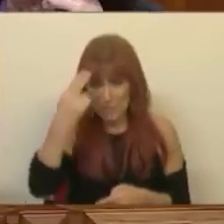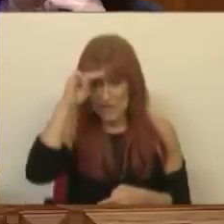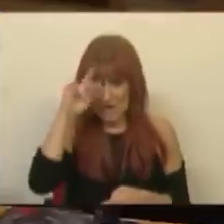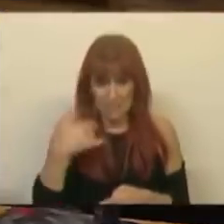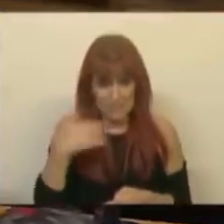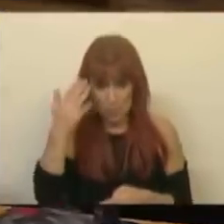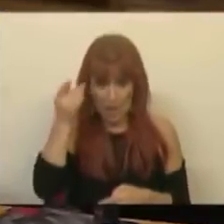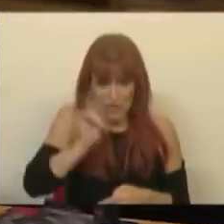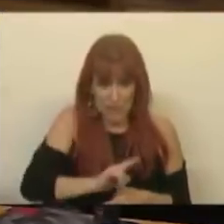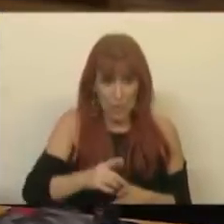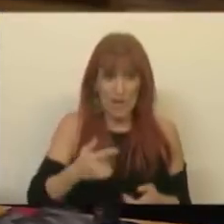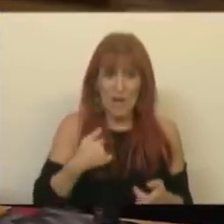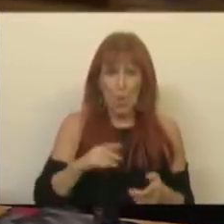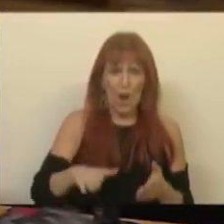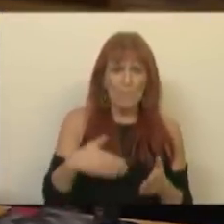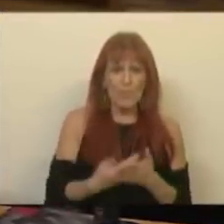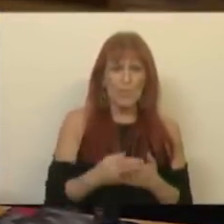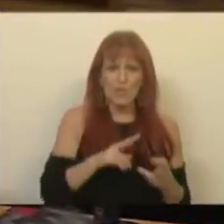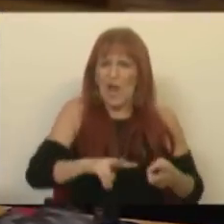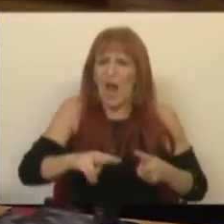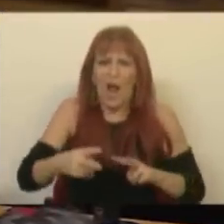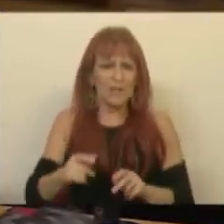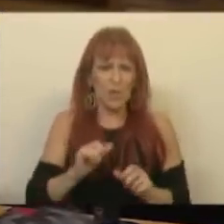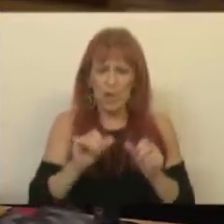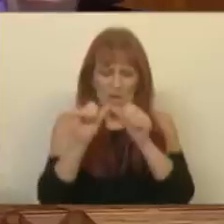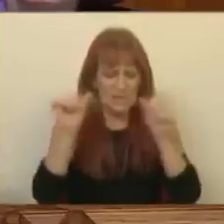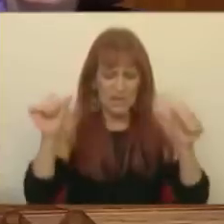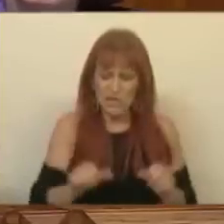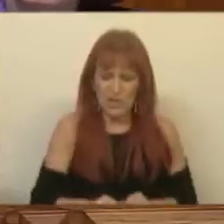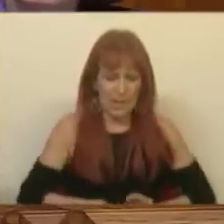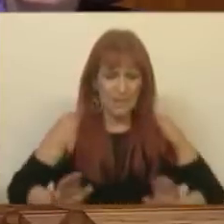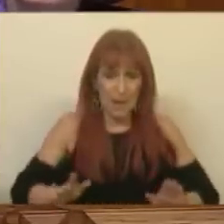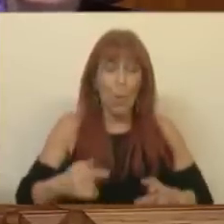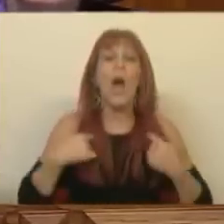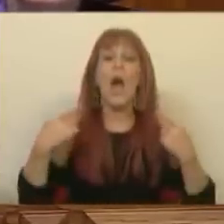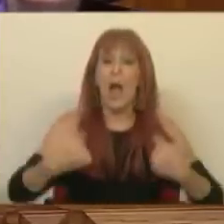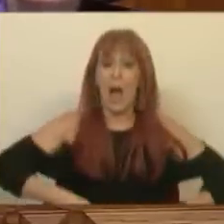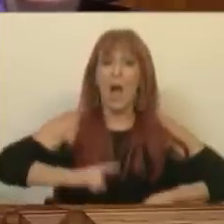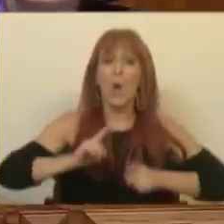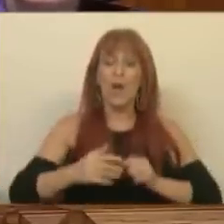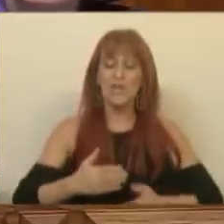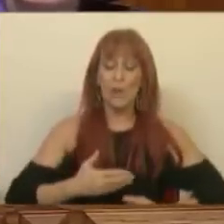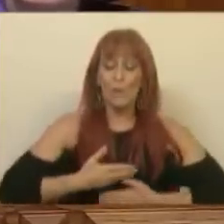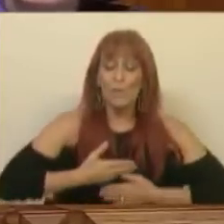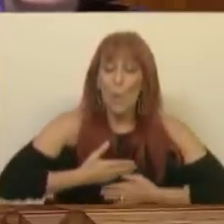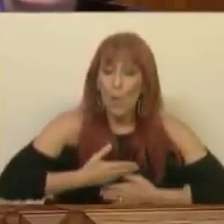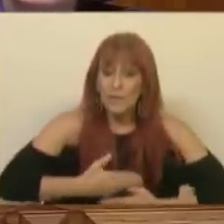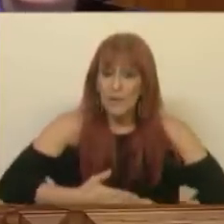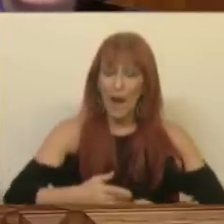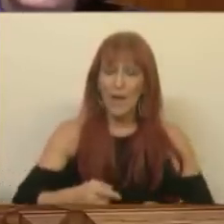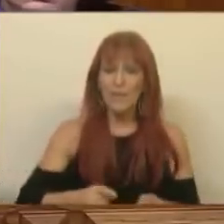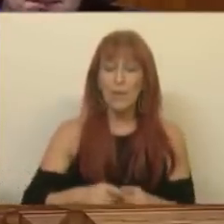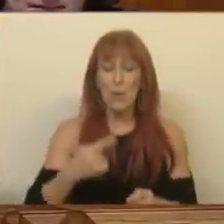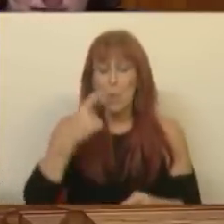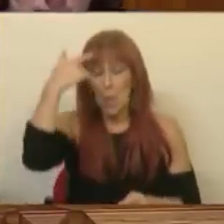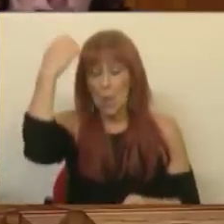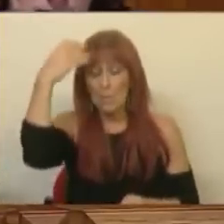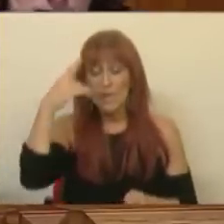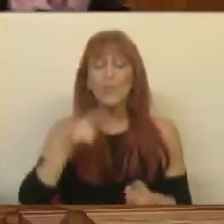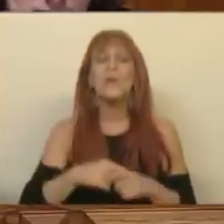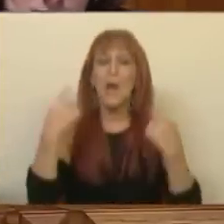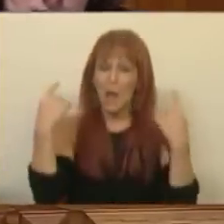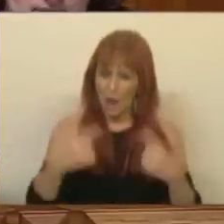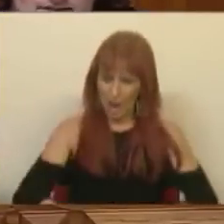queria que esteja mas eu acho que não há uma proposta de alteração do nosso sistema O que há é a vontade tanto quanto eu compreendi de